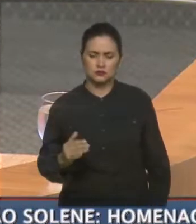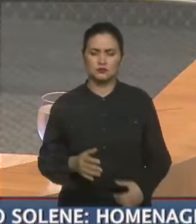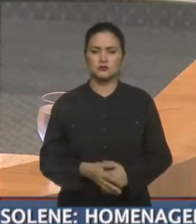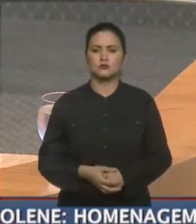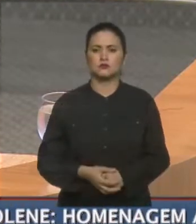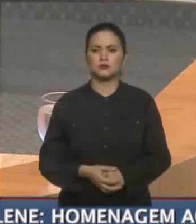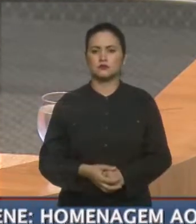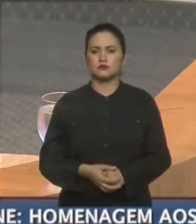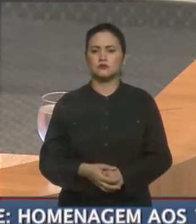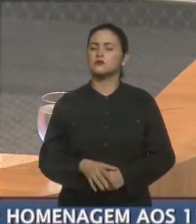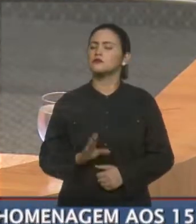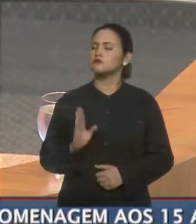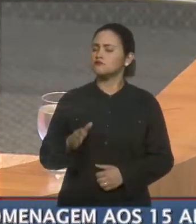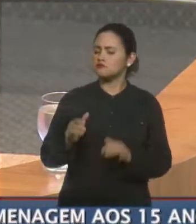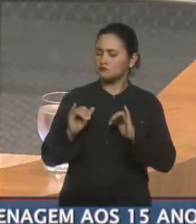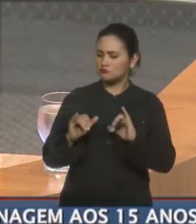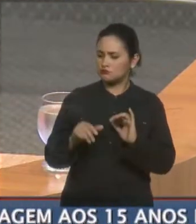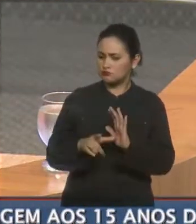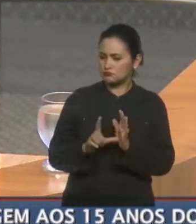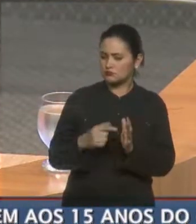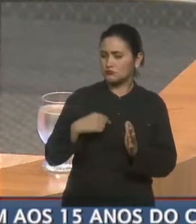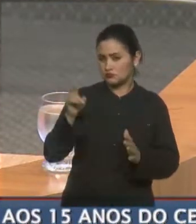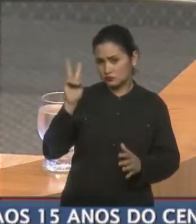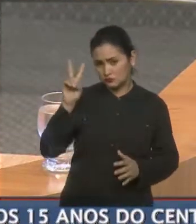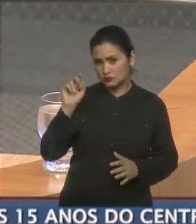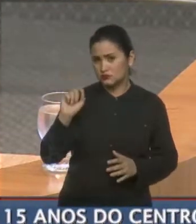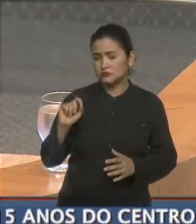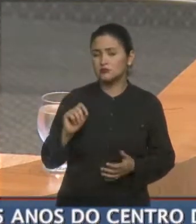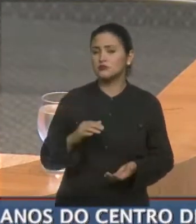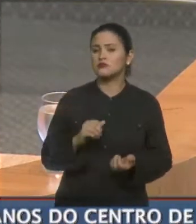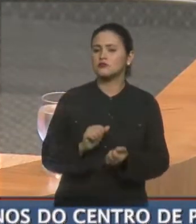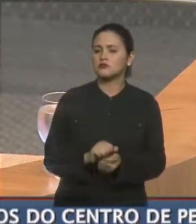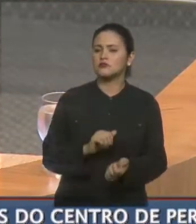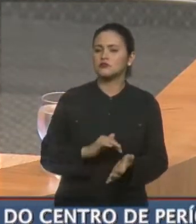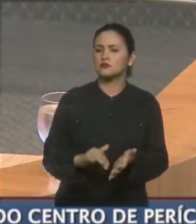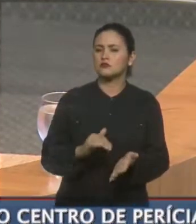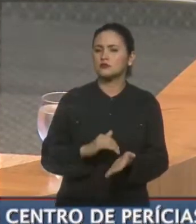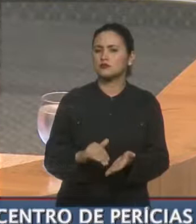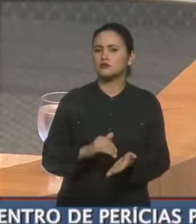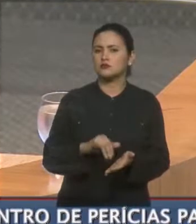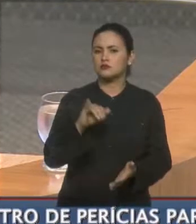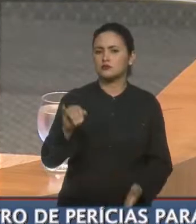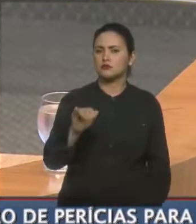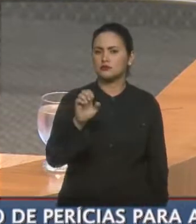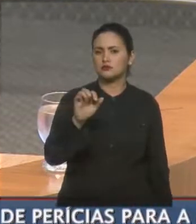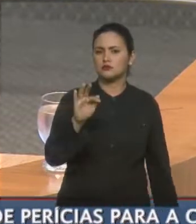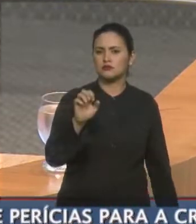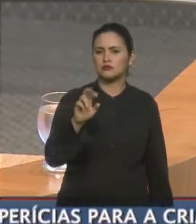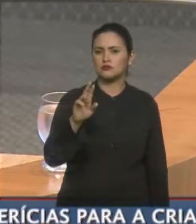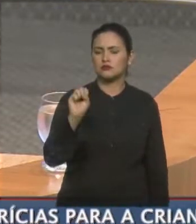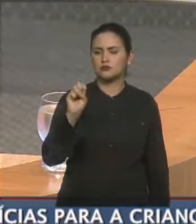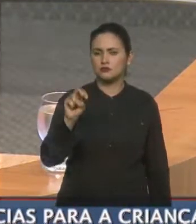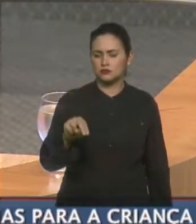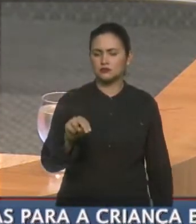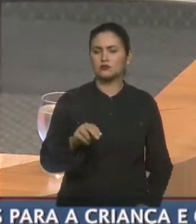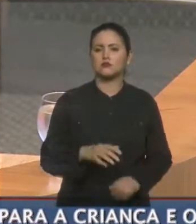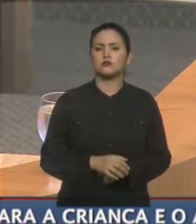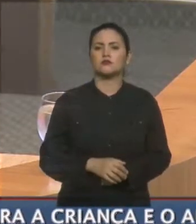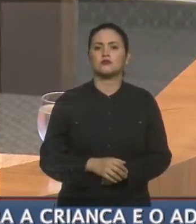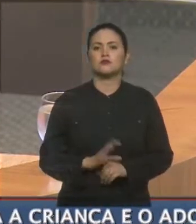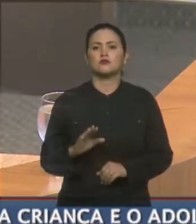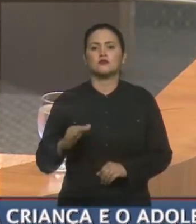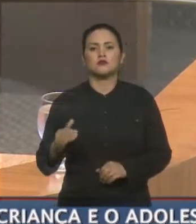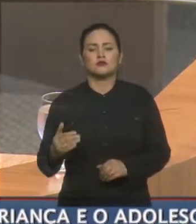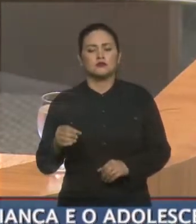Já foi anunciado aqui, e eu me lembro que eu estava com o secretário Jefferson, e com o então comandante da Polícia Militar Imperatriz, quando o Ministério Público, a